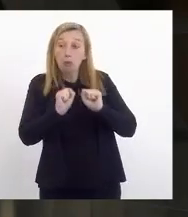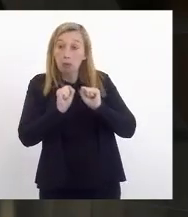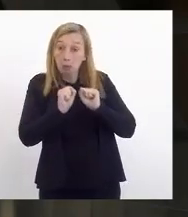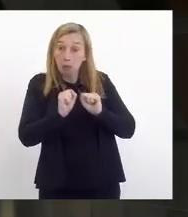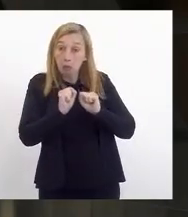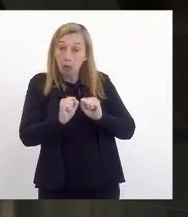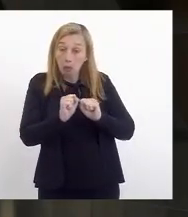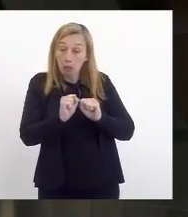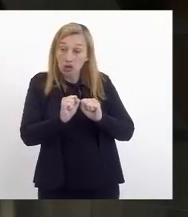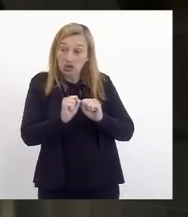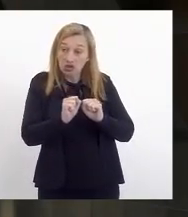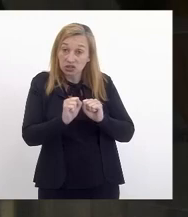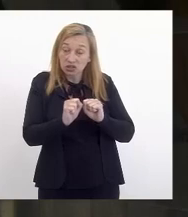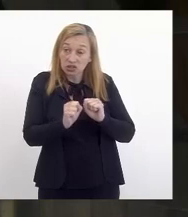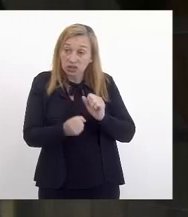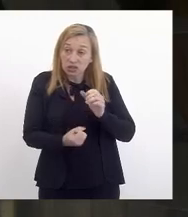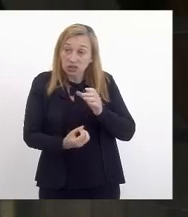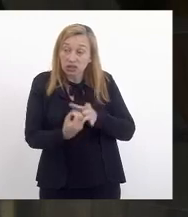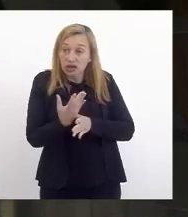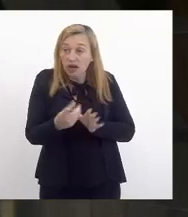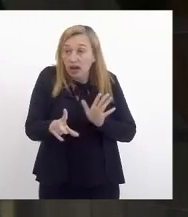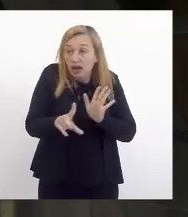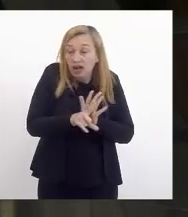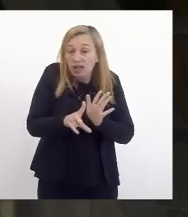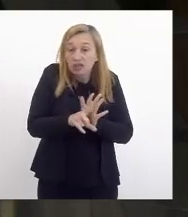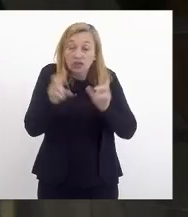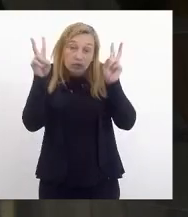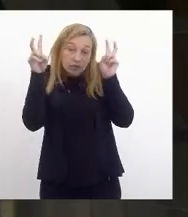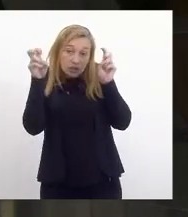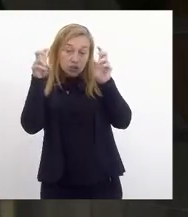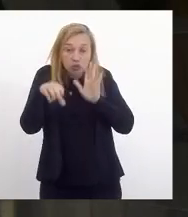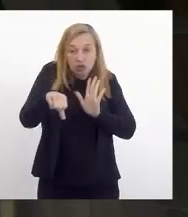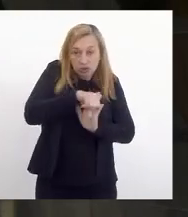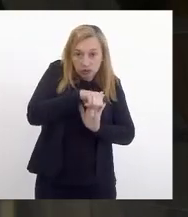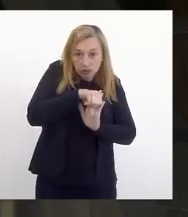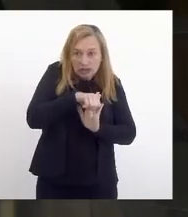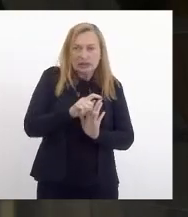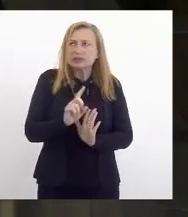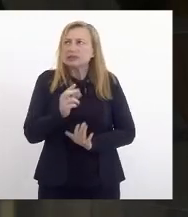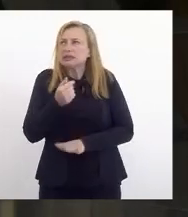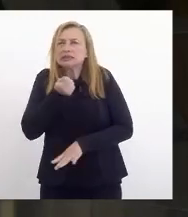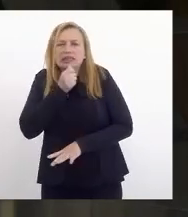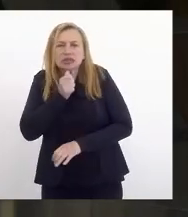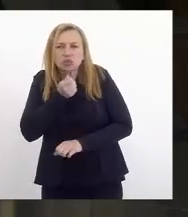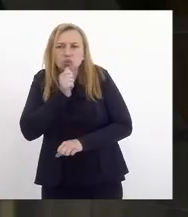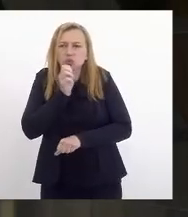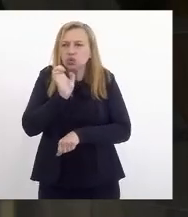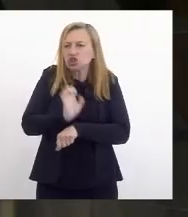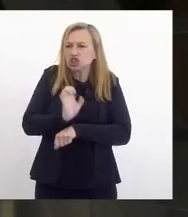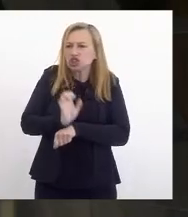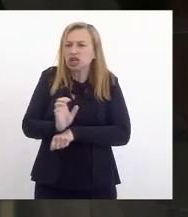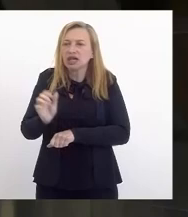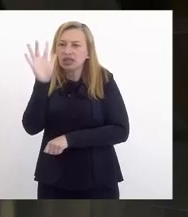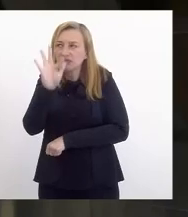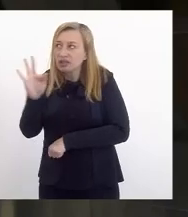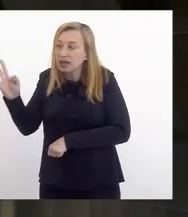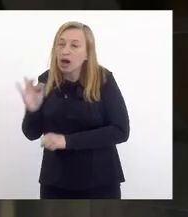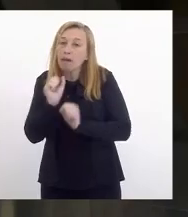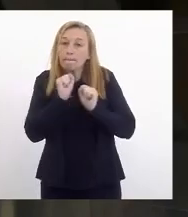legislar sobre questões criminais. Nenhum estado da federação pode